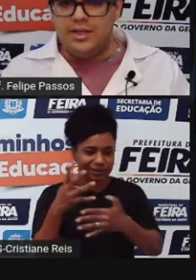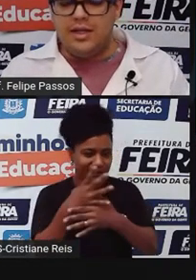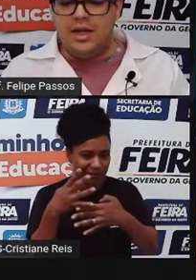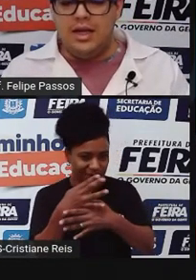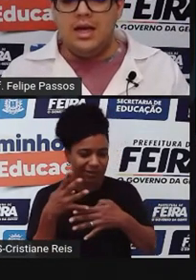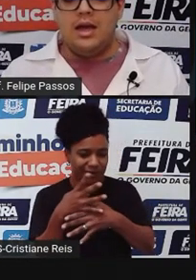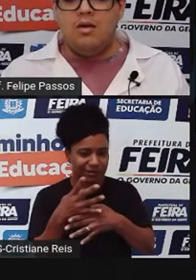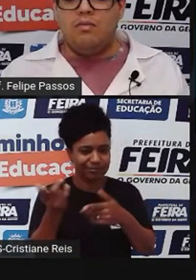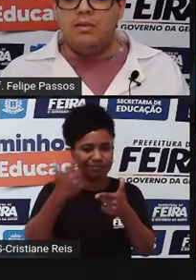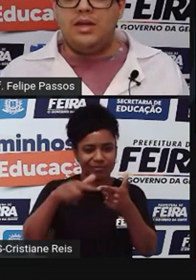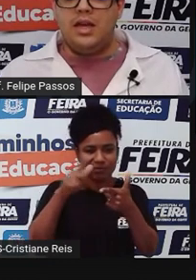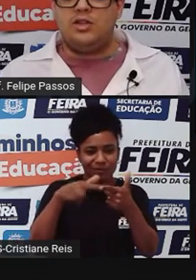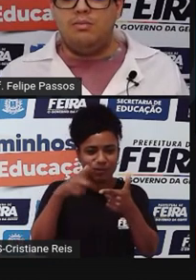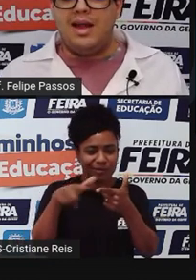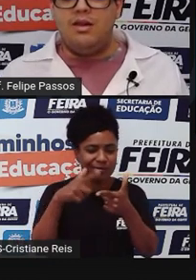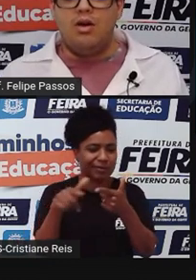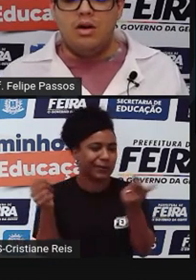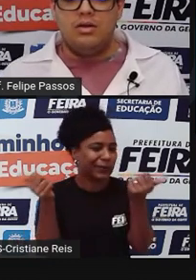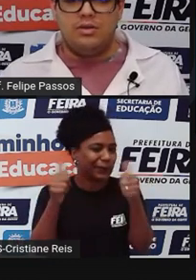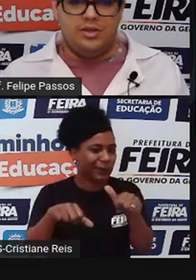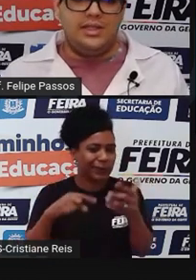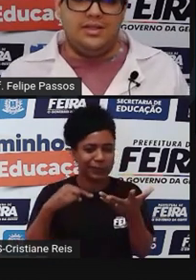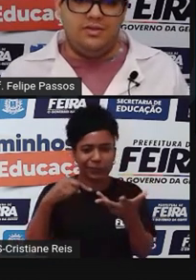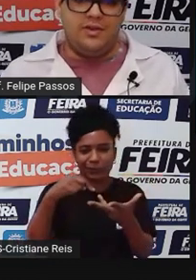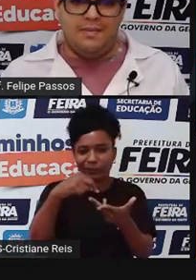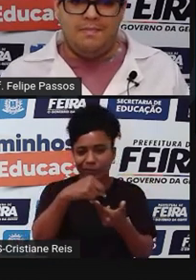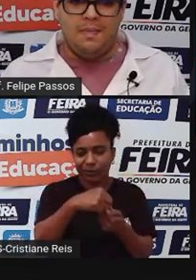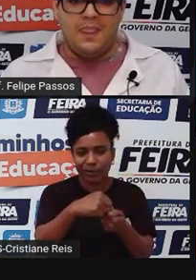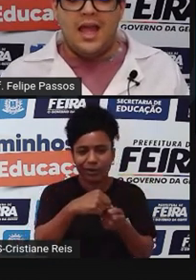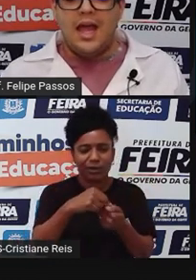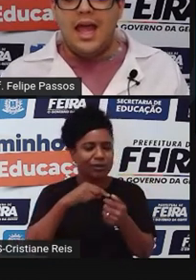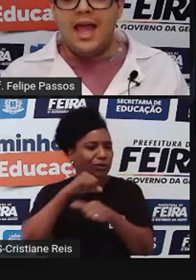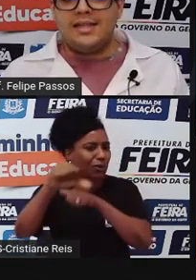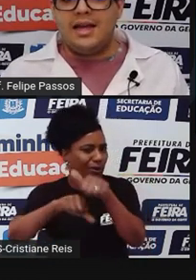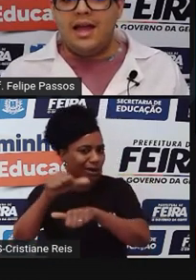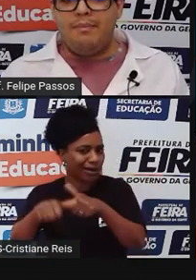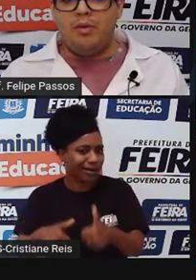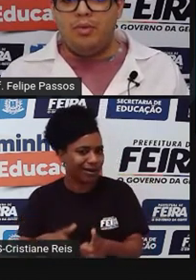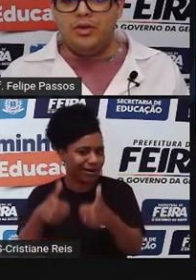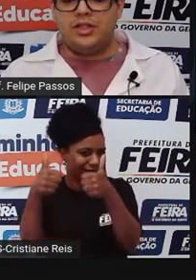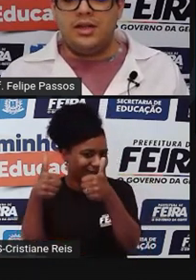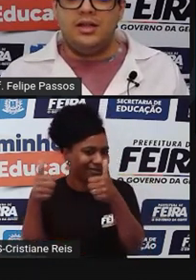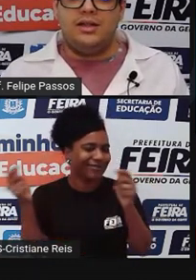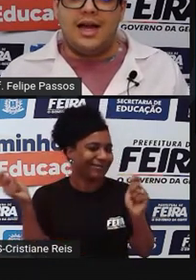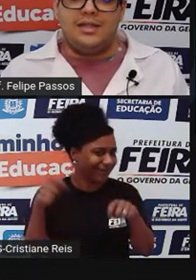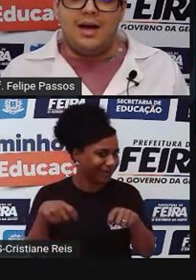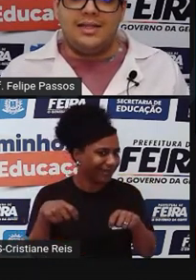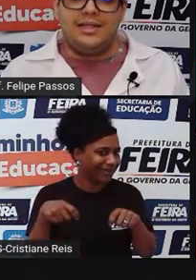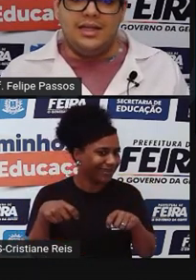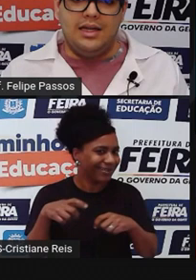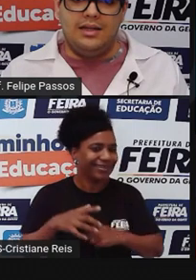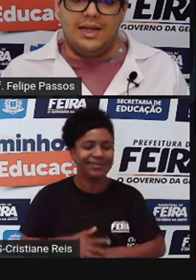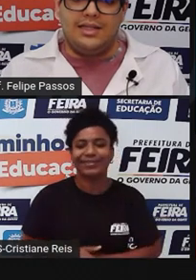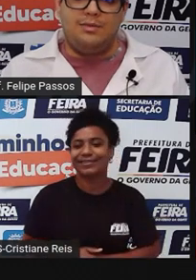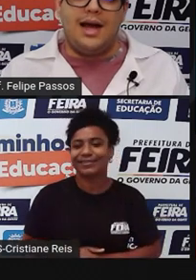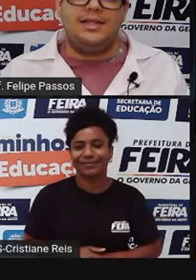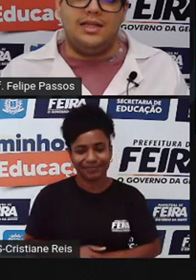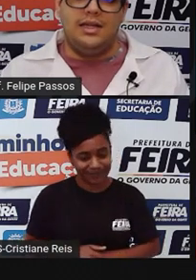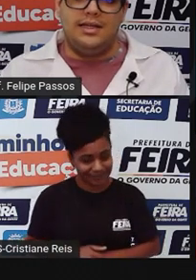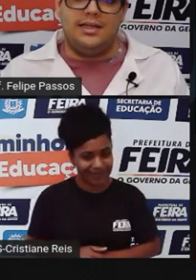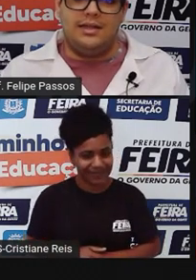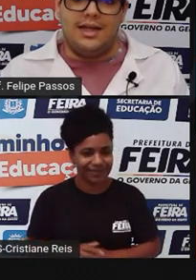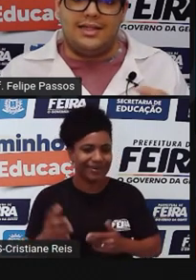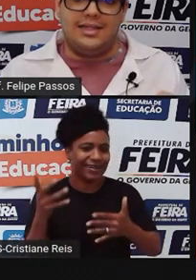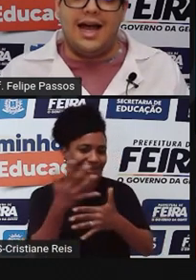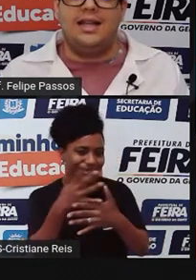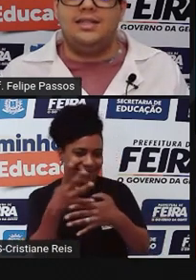que eu citei um ambiente melhor de se viver essa é a proposta da Smart City das